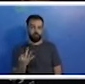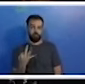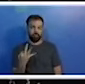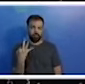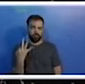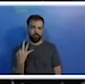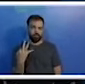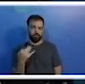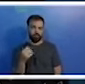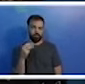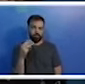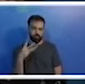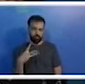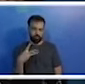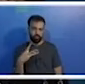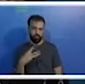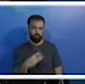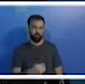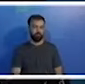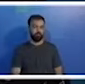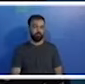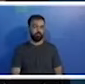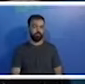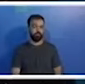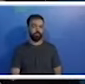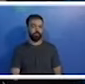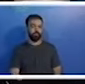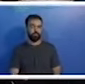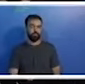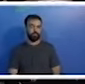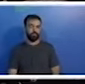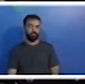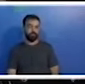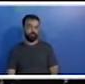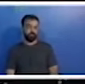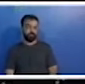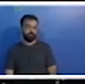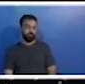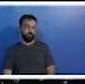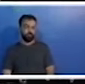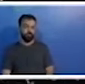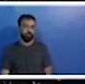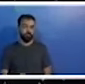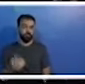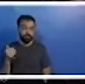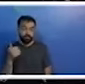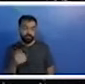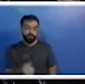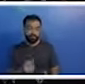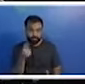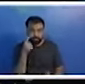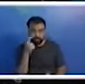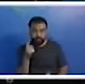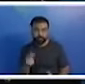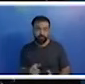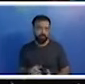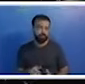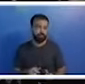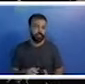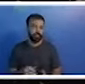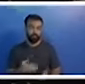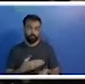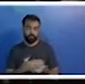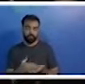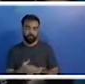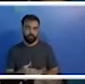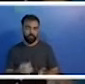teza Nós abrimos a boca três vezes para falar essa palavra muito bem e vocês viram também que nós falamos